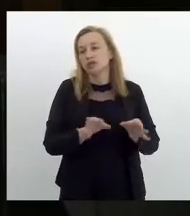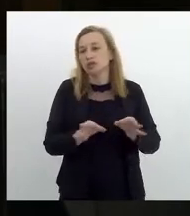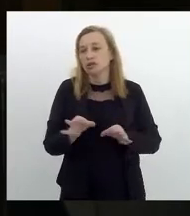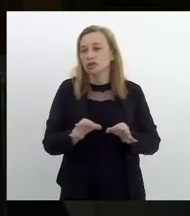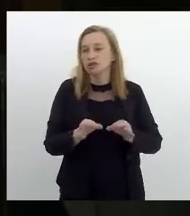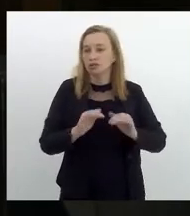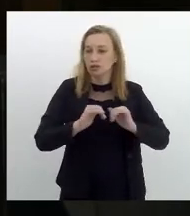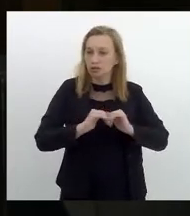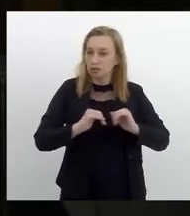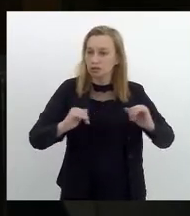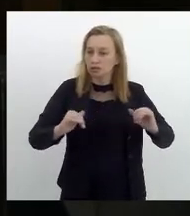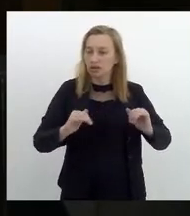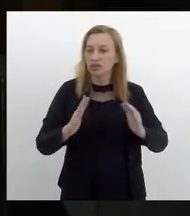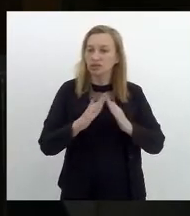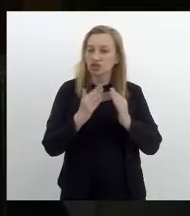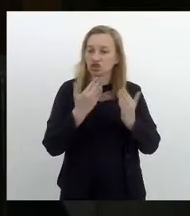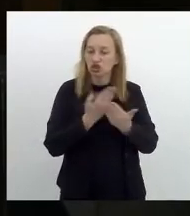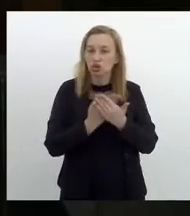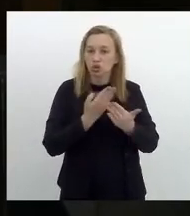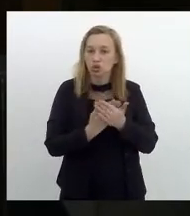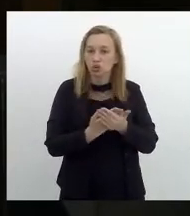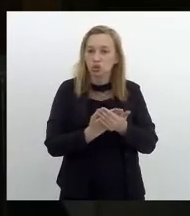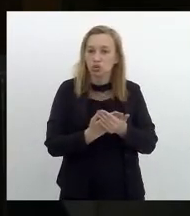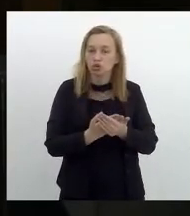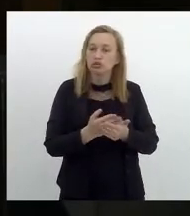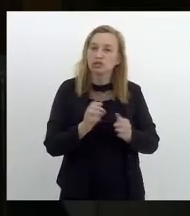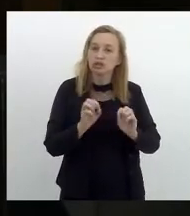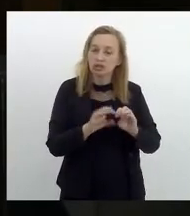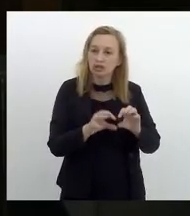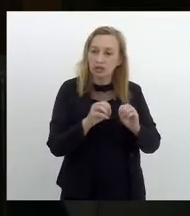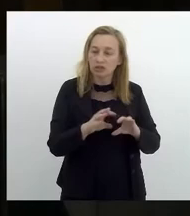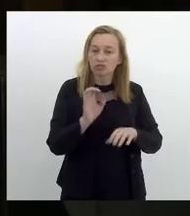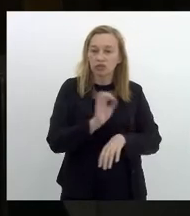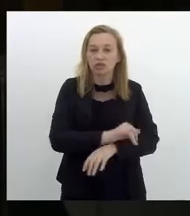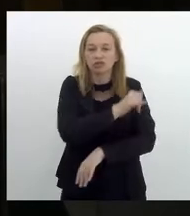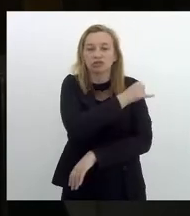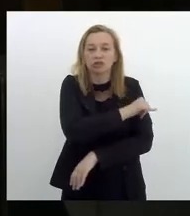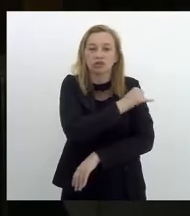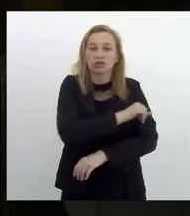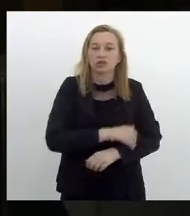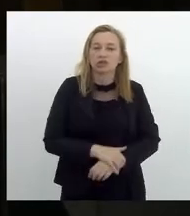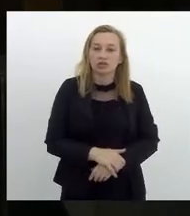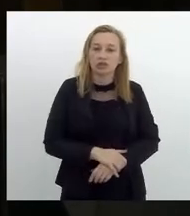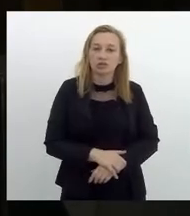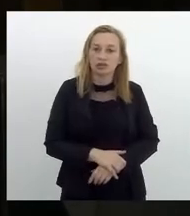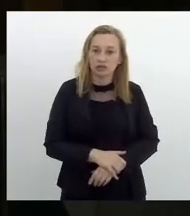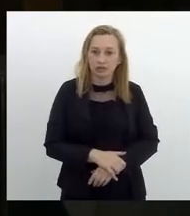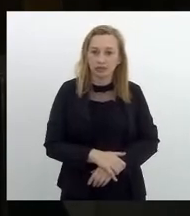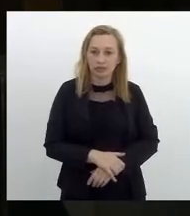descompartilhamento de escolas no âmbito da educação do Estado do Rio de Janeiro, ele se dê